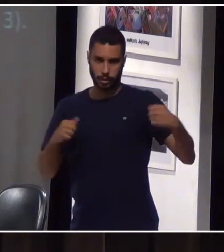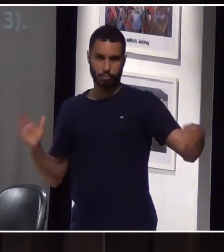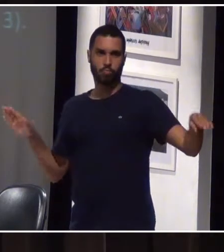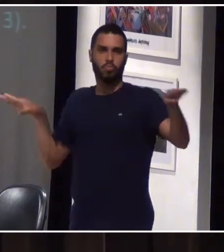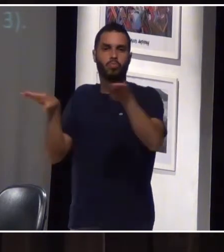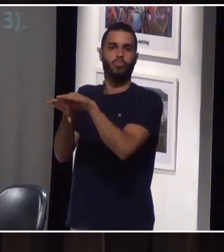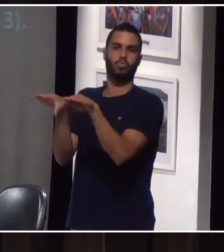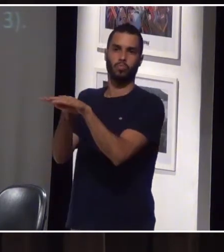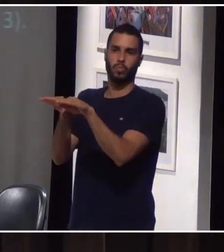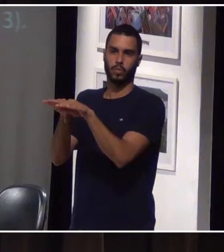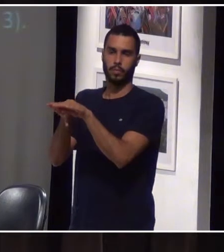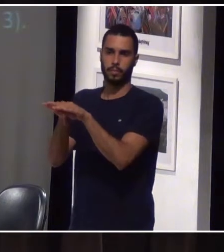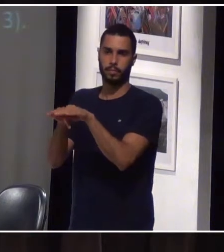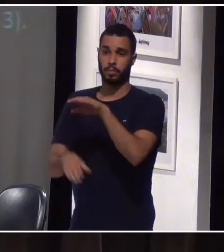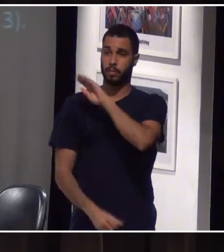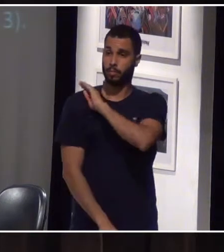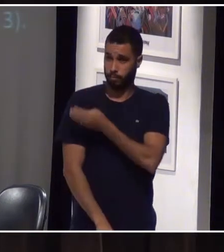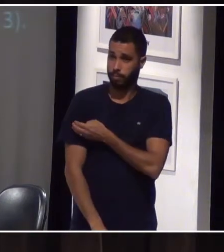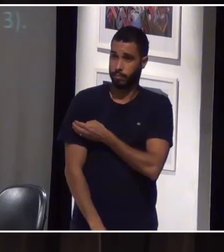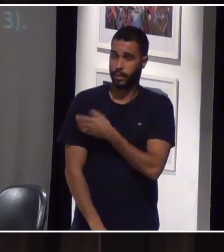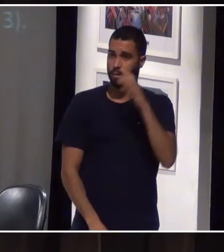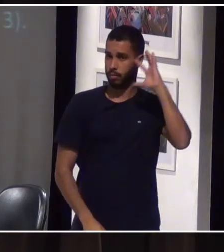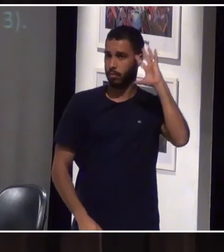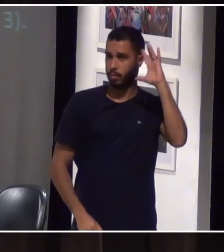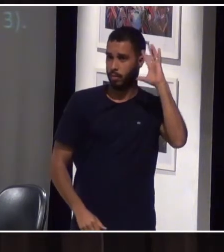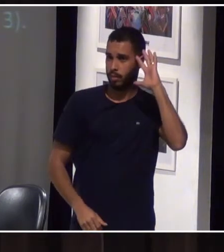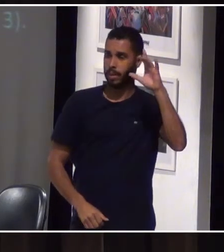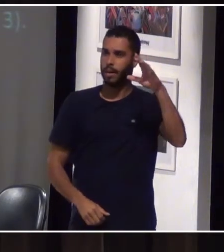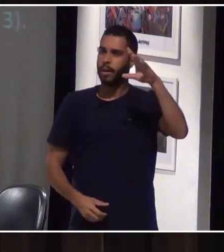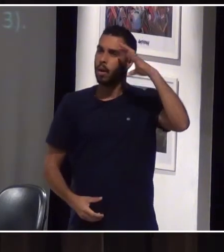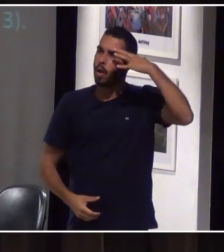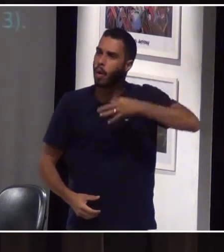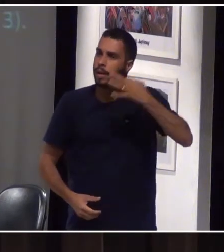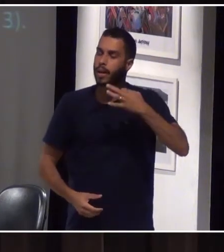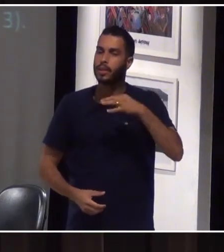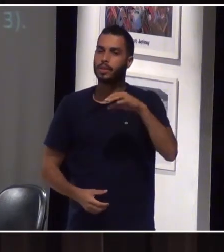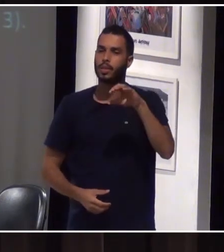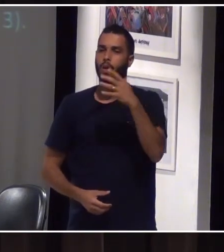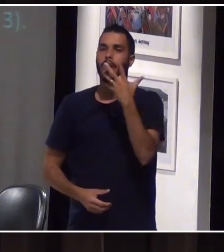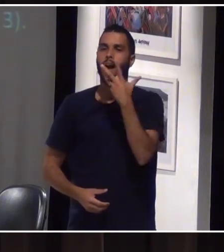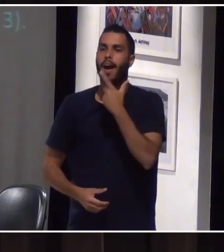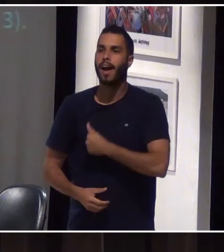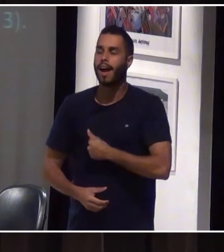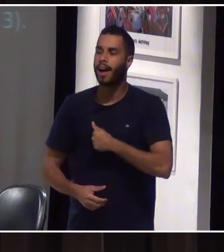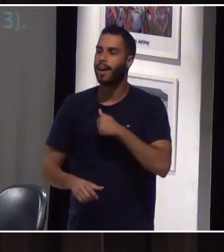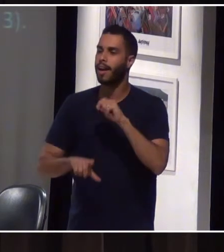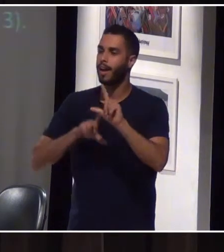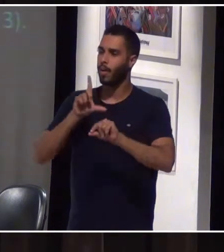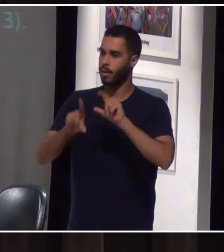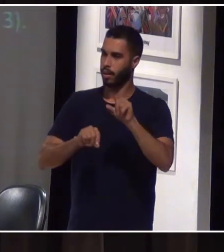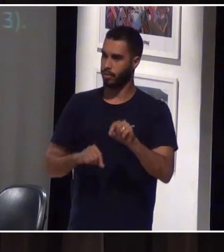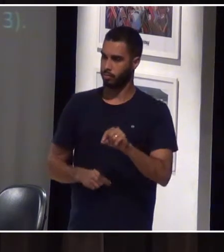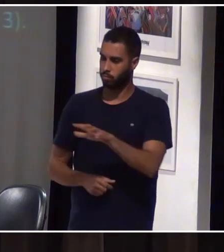Então, nessa perspectiva do Bauman, um autor chamado Feuchtwanger entende o consumo como um termo que começa a sair do